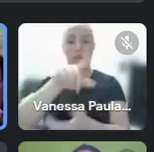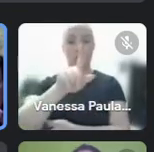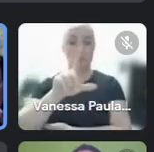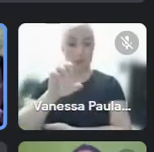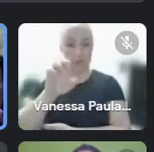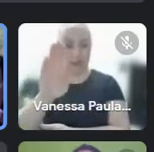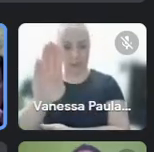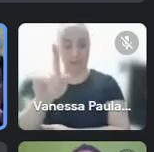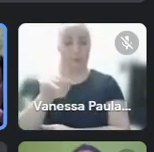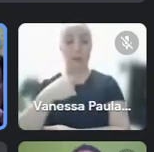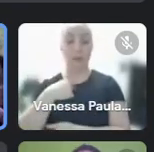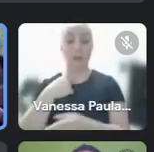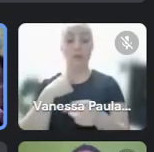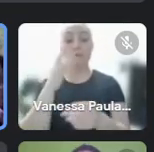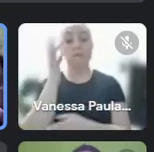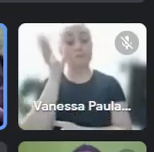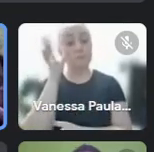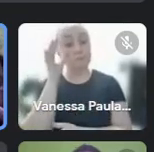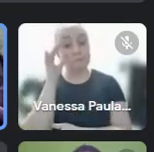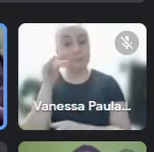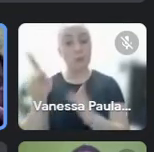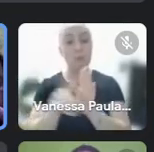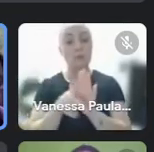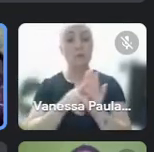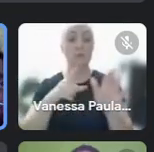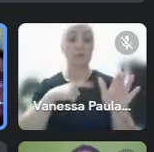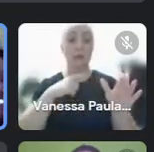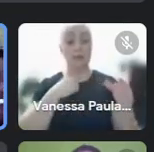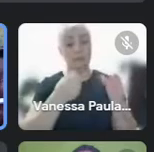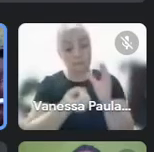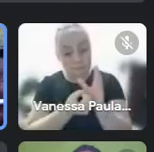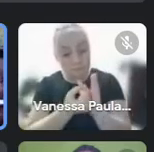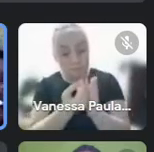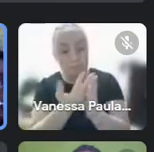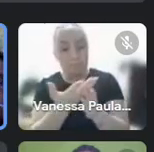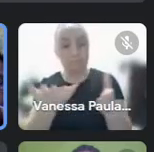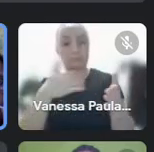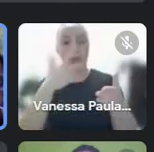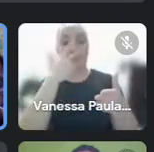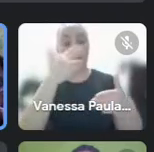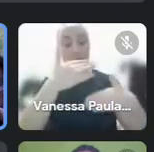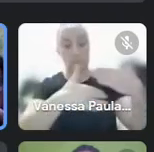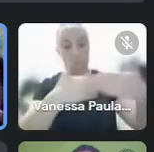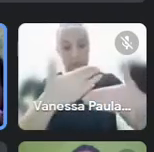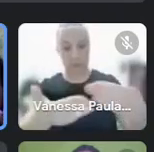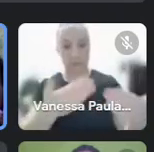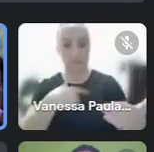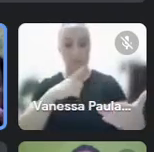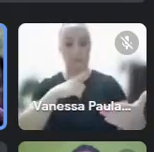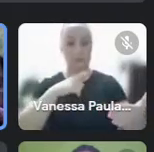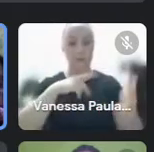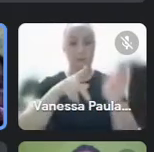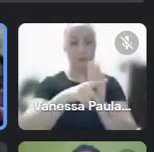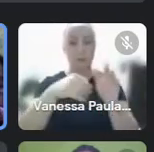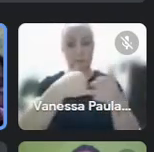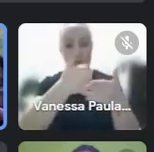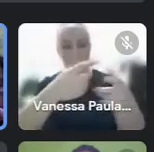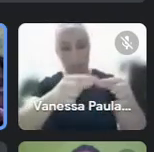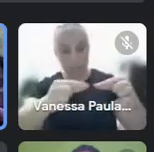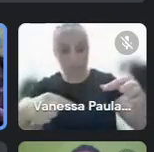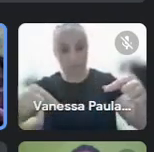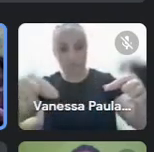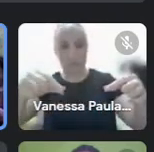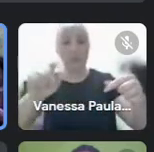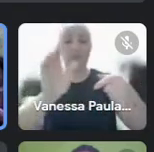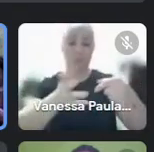eu observo que é um indivíduo que está em fase reprodutiva. Está aqui as gônadas, né, Tati? Você que fez essa